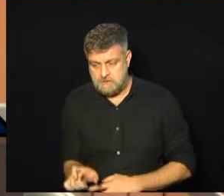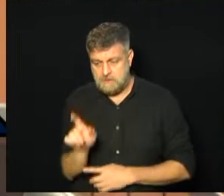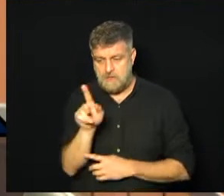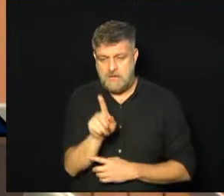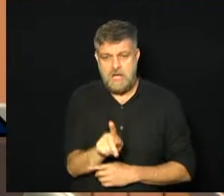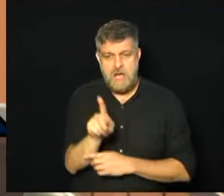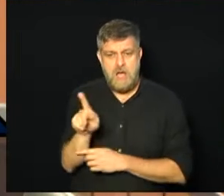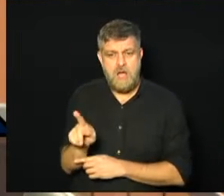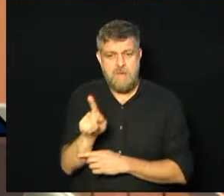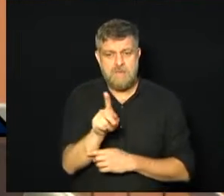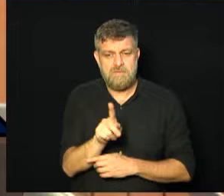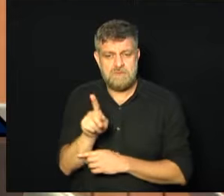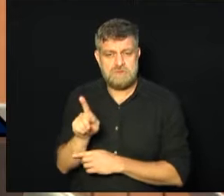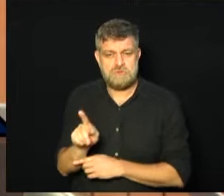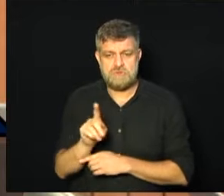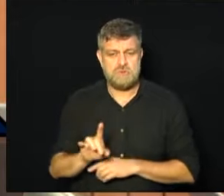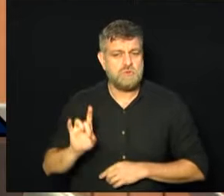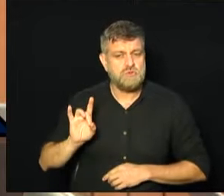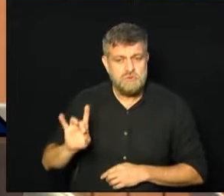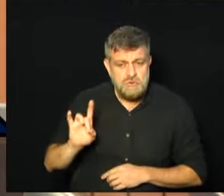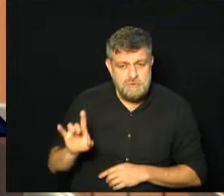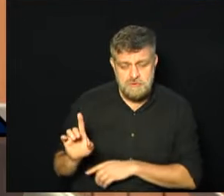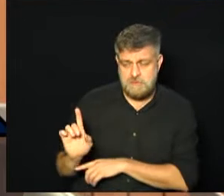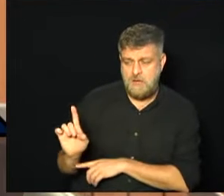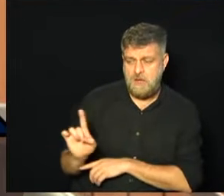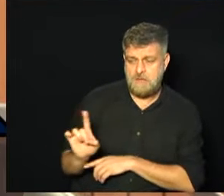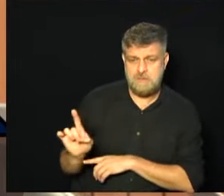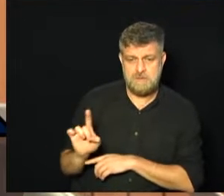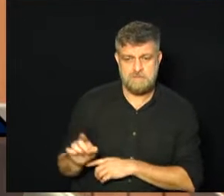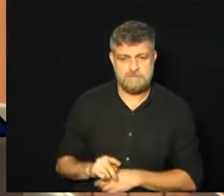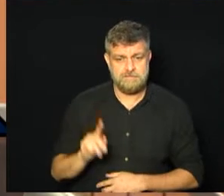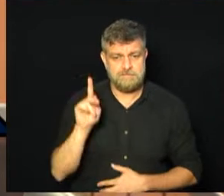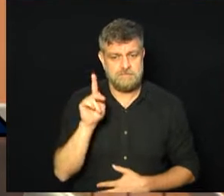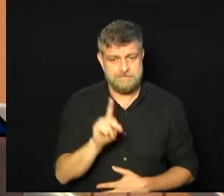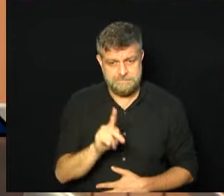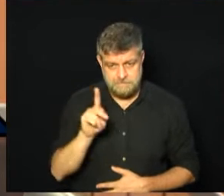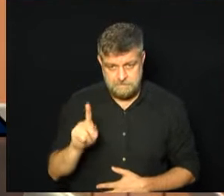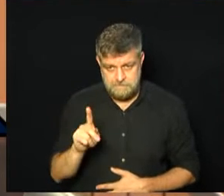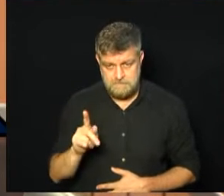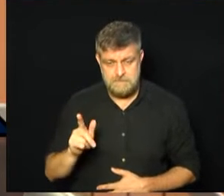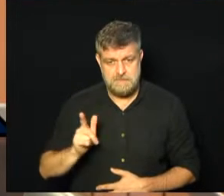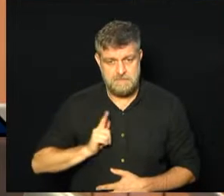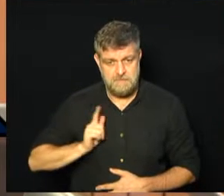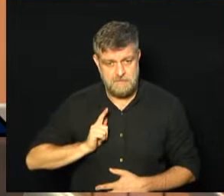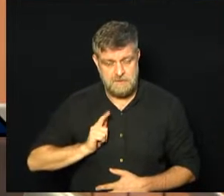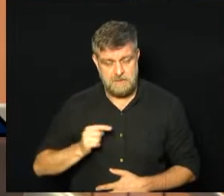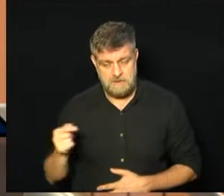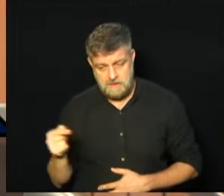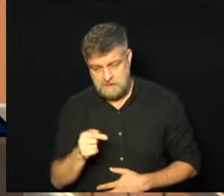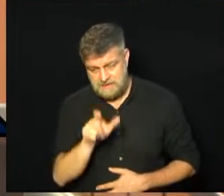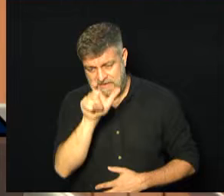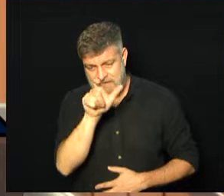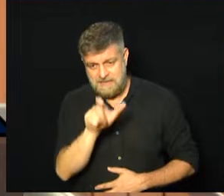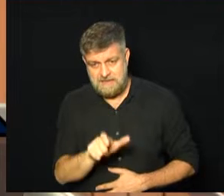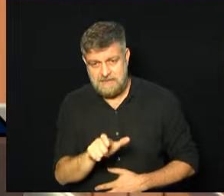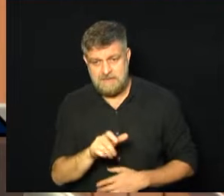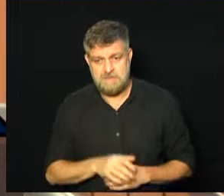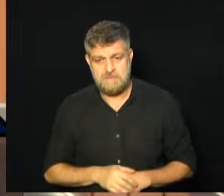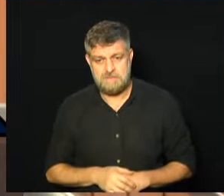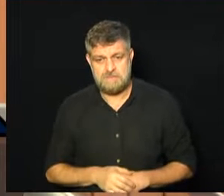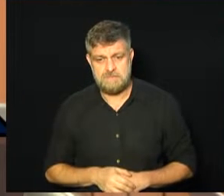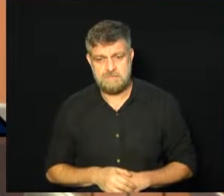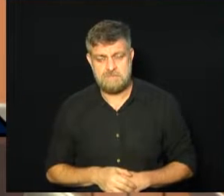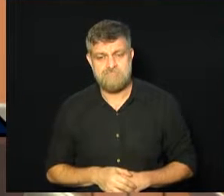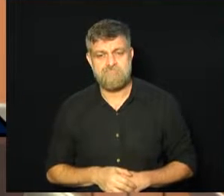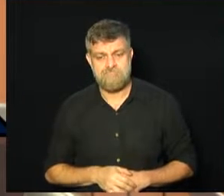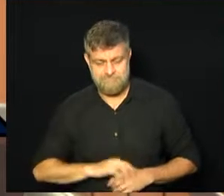não meramente um professor, né, mas é um professor que, além de tudo, ele tem todo um